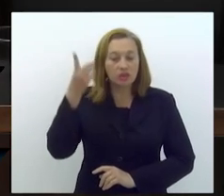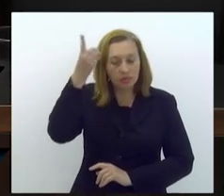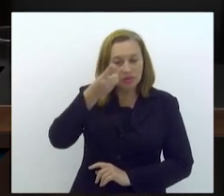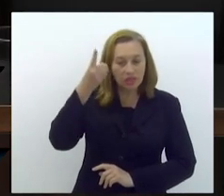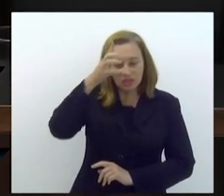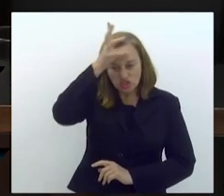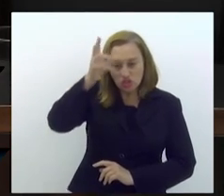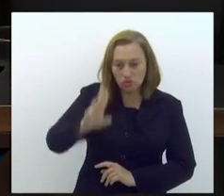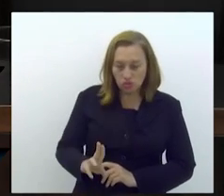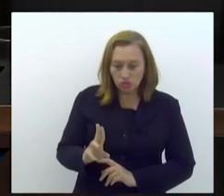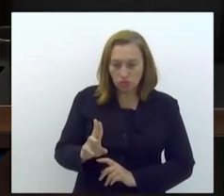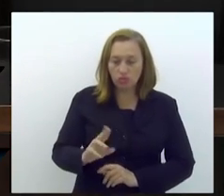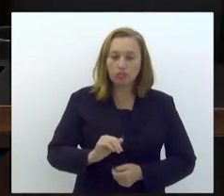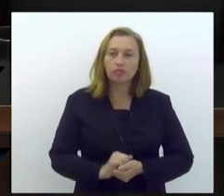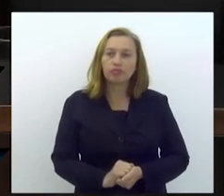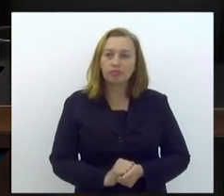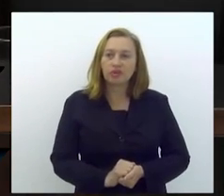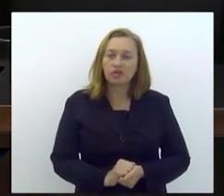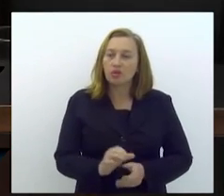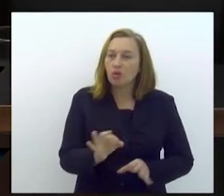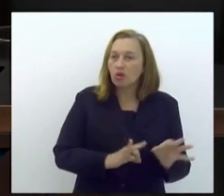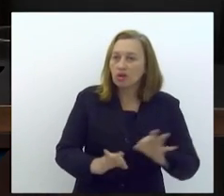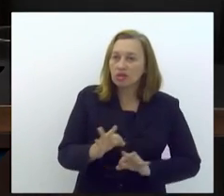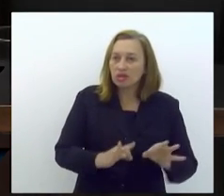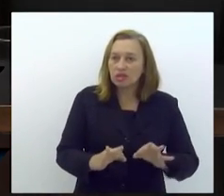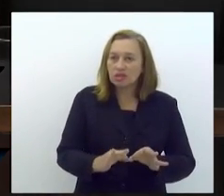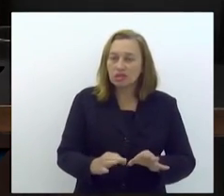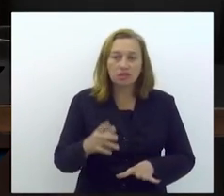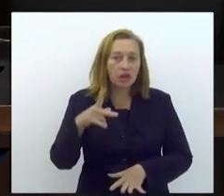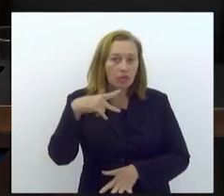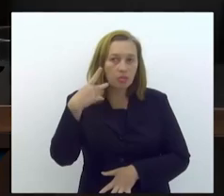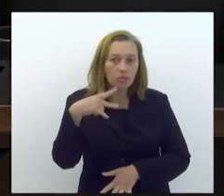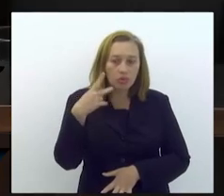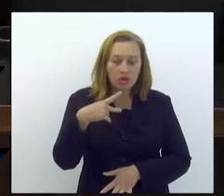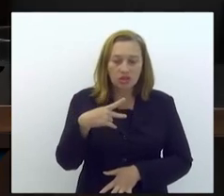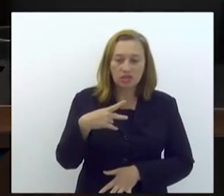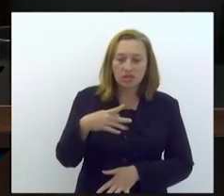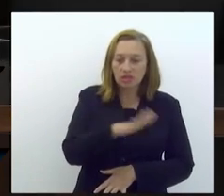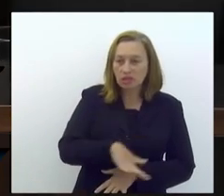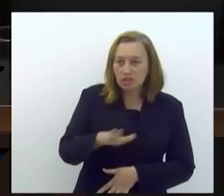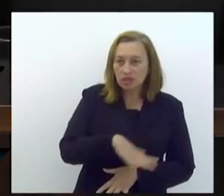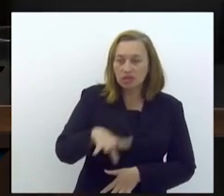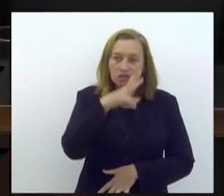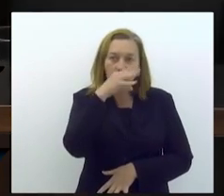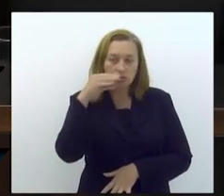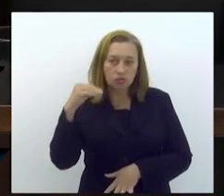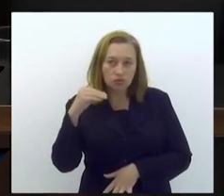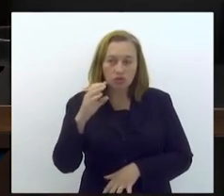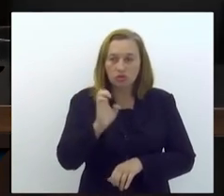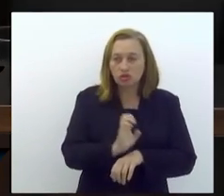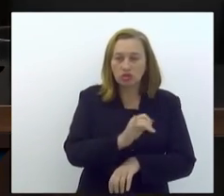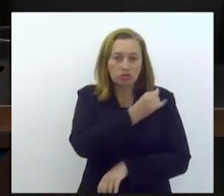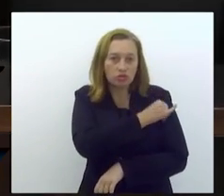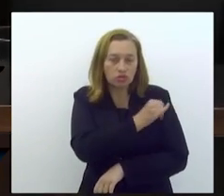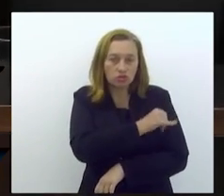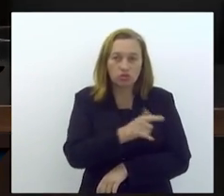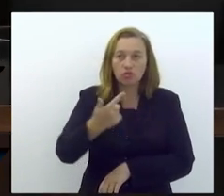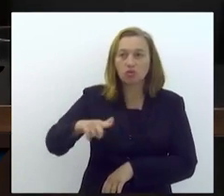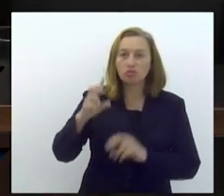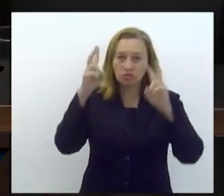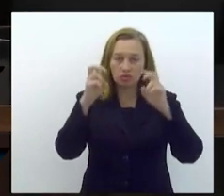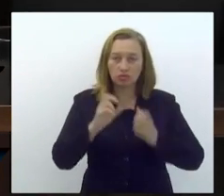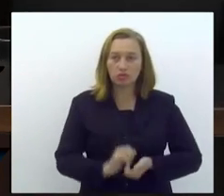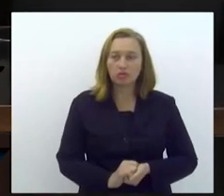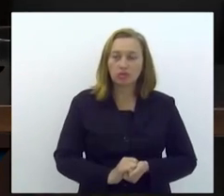deputada tia Ju que dispõe sobre a organização da política da Criança e do Adolescente no estado do Rio de Janeiro da outras